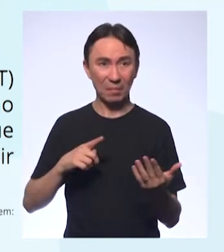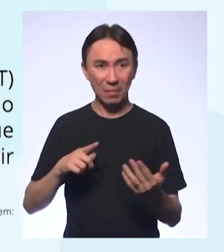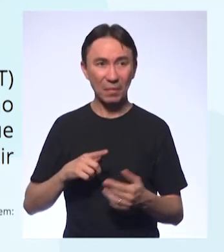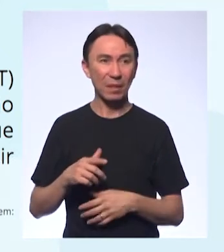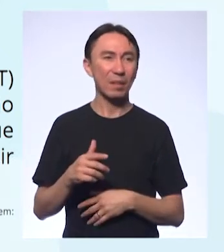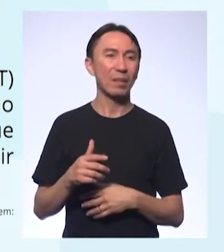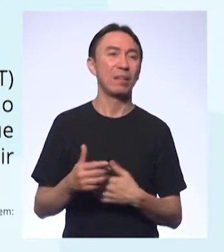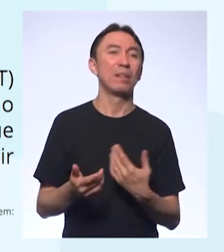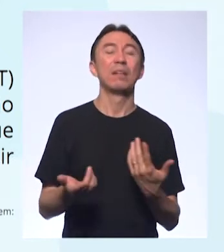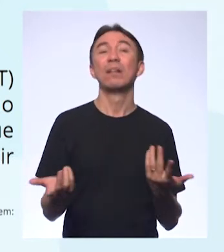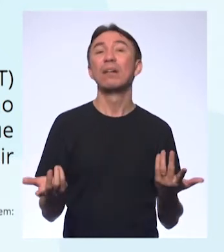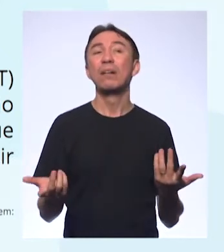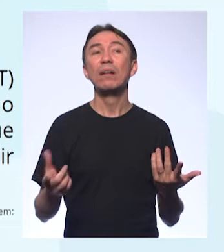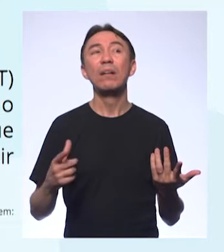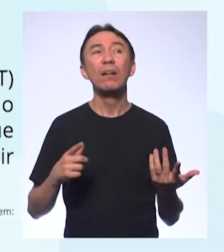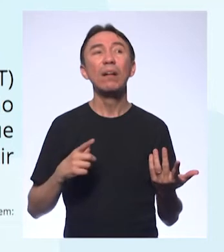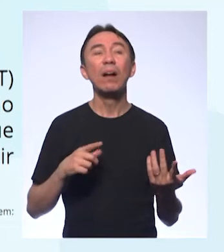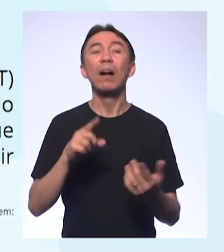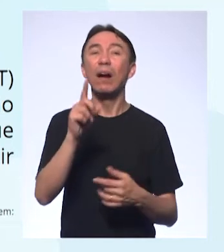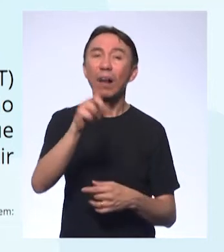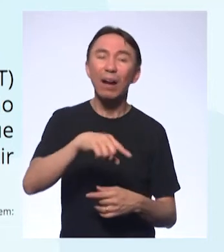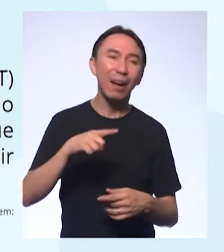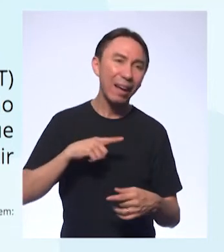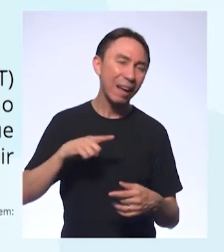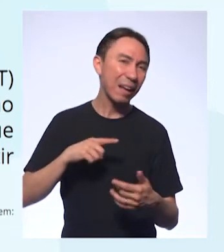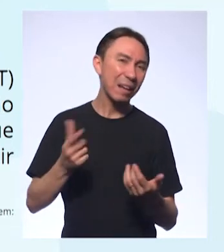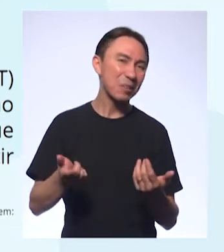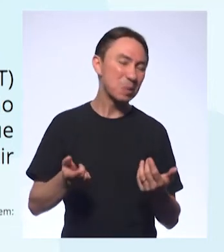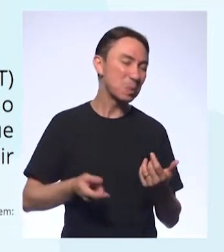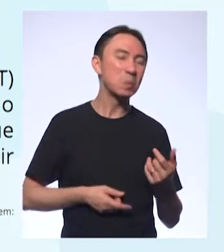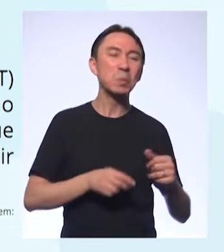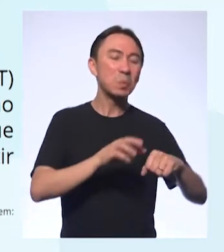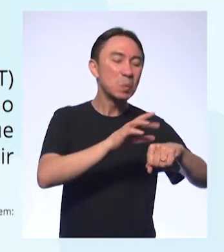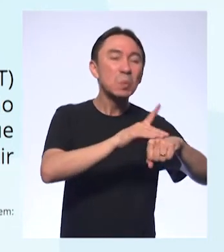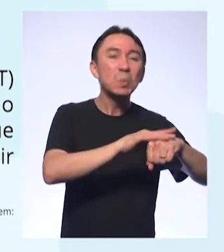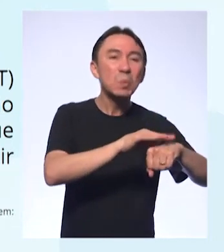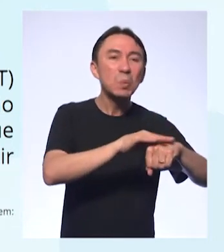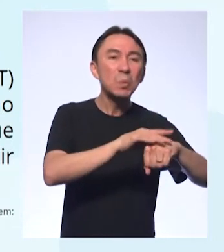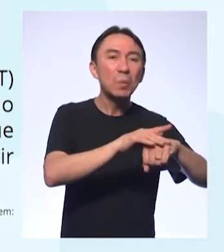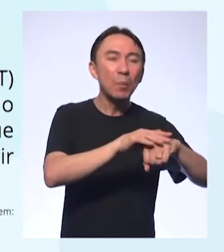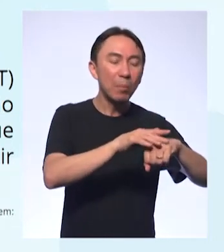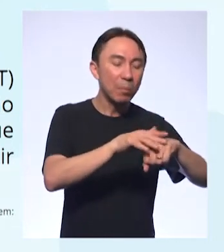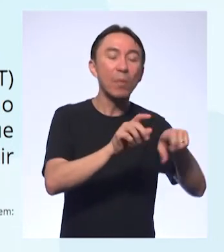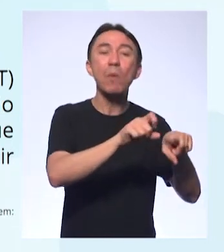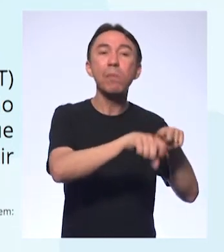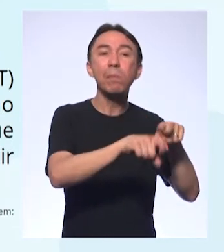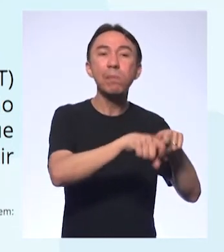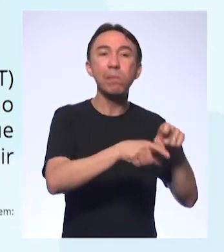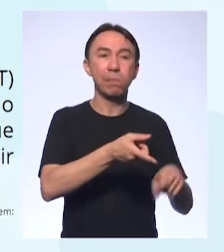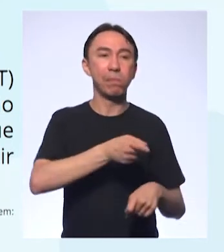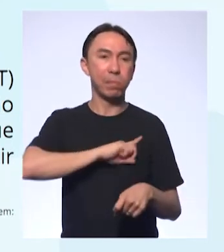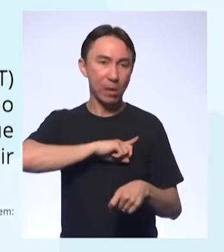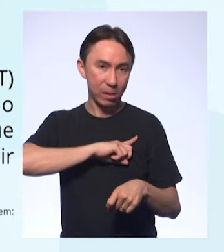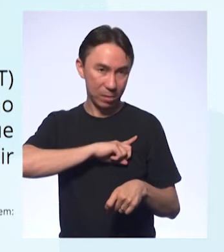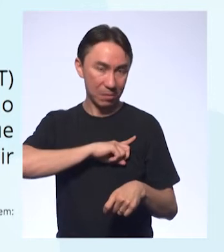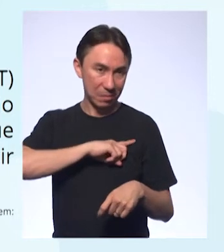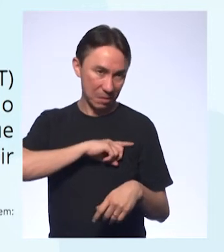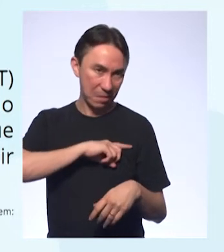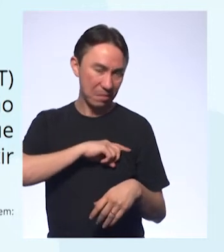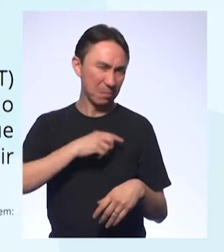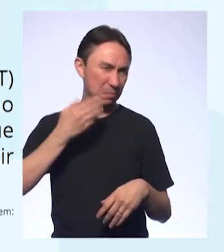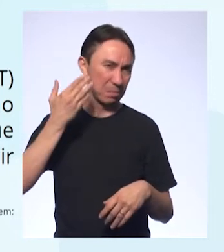E aí daí que vem a história de doença venérea, que depois passou a ser DST, a